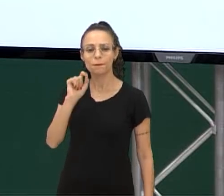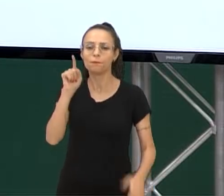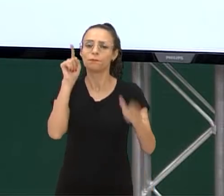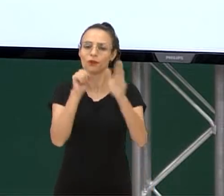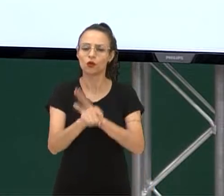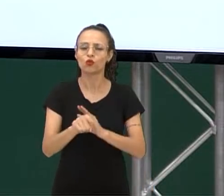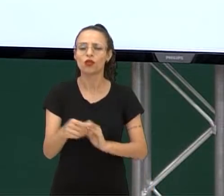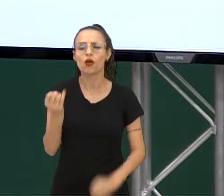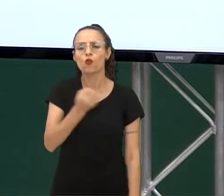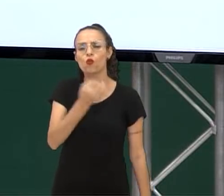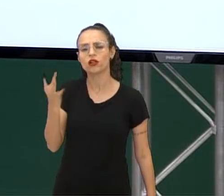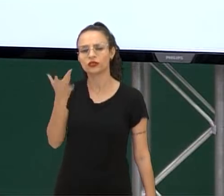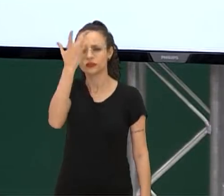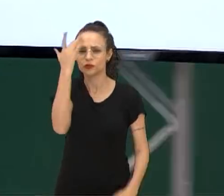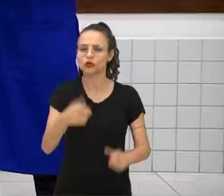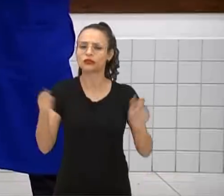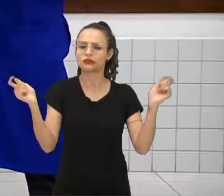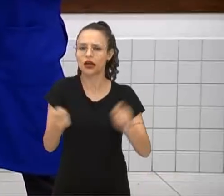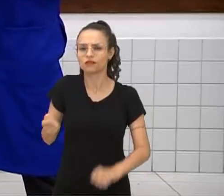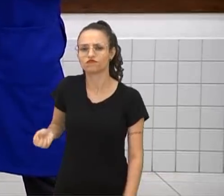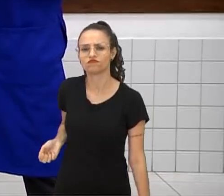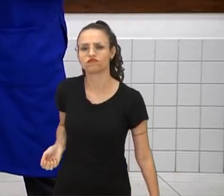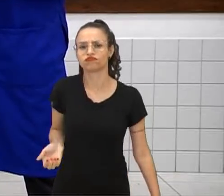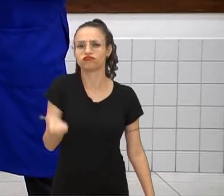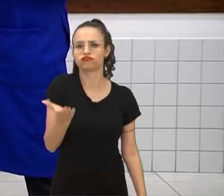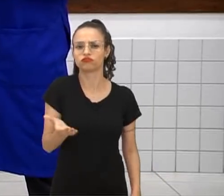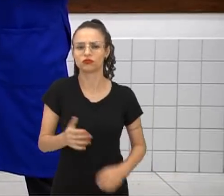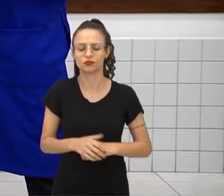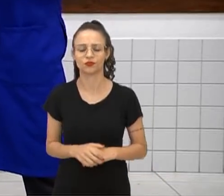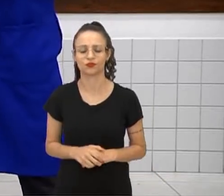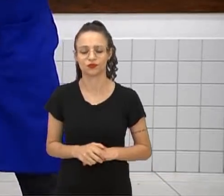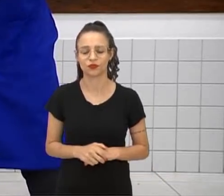para quantas pessoas? Olha, Wesley.